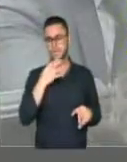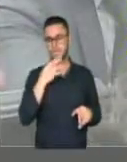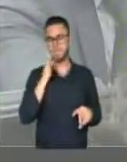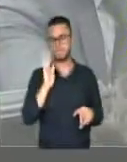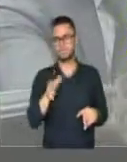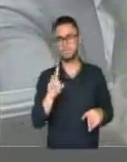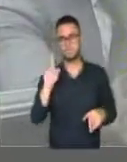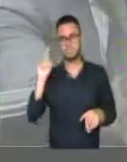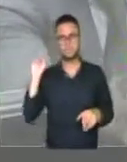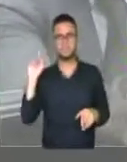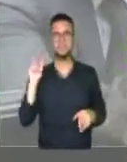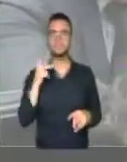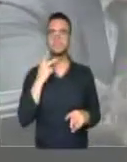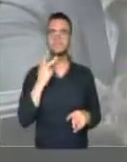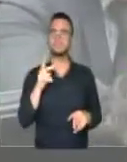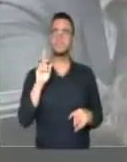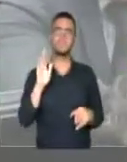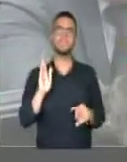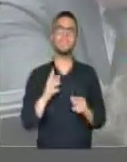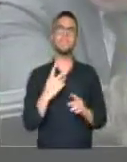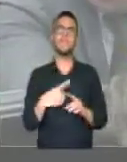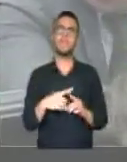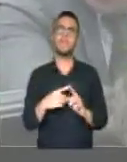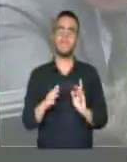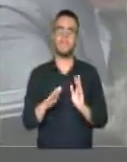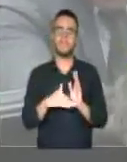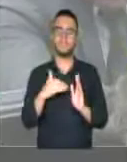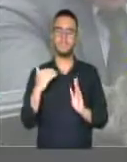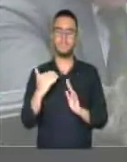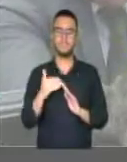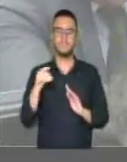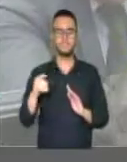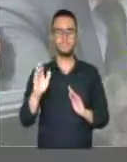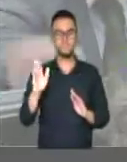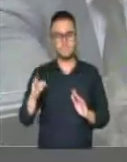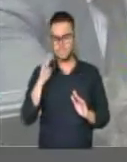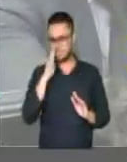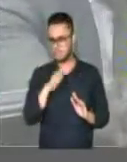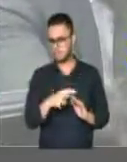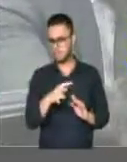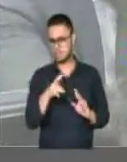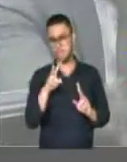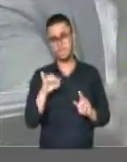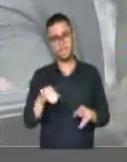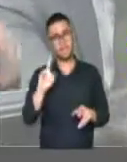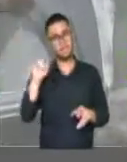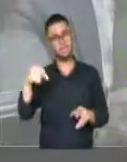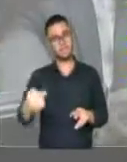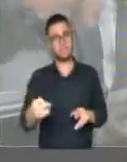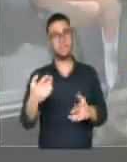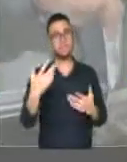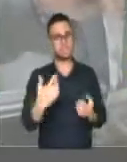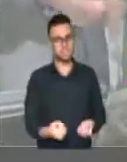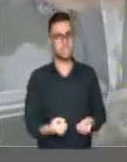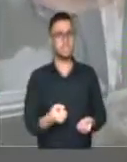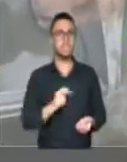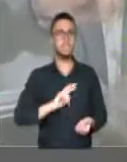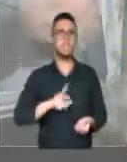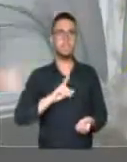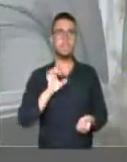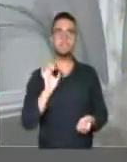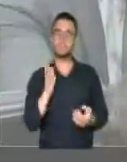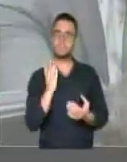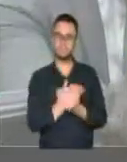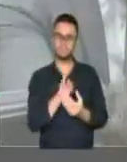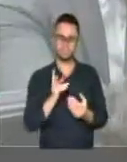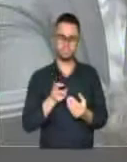falou. É de um tudo nessas denúncias que vão ser consubstanciadas, não só no